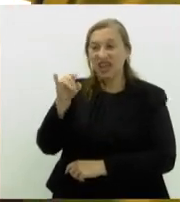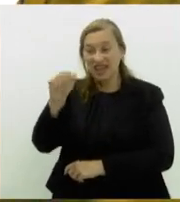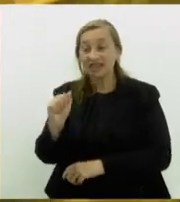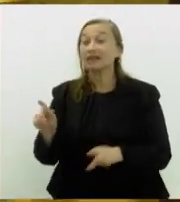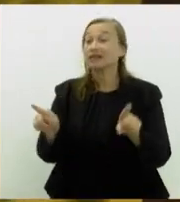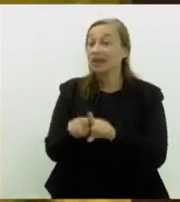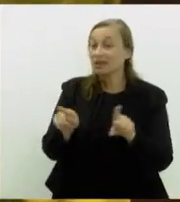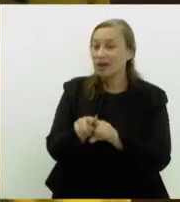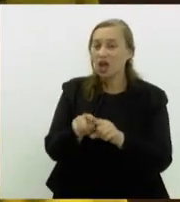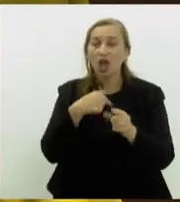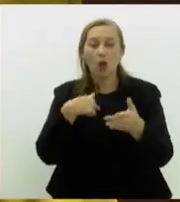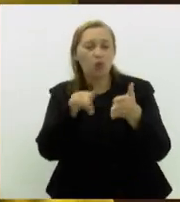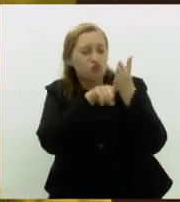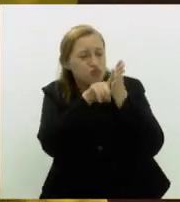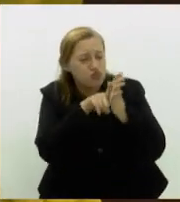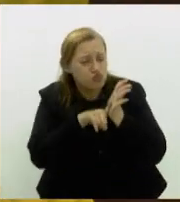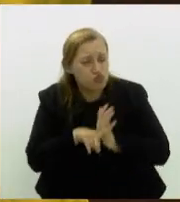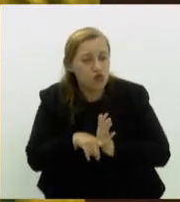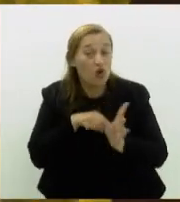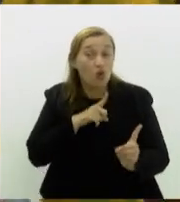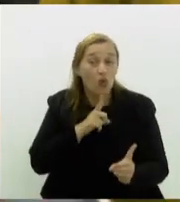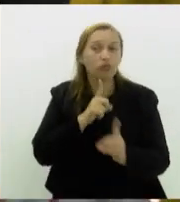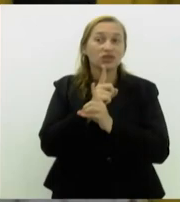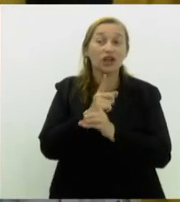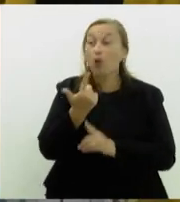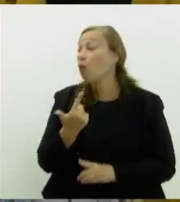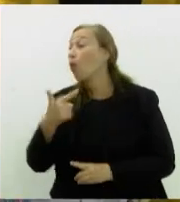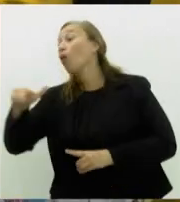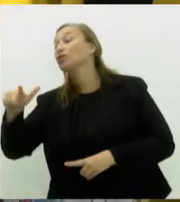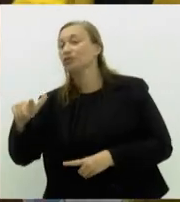ainda vasculhando, encontrei